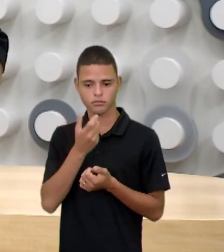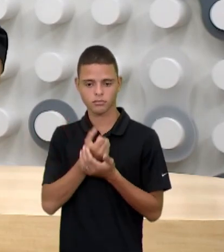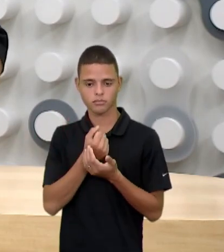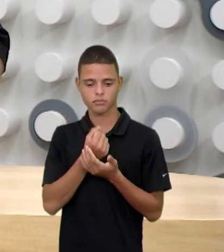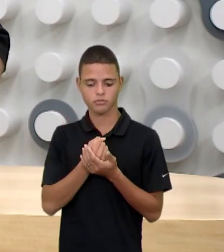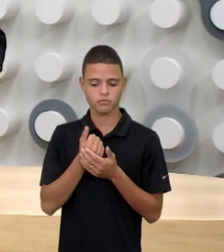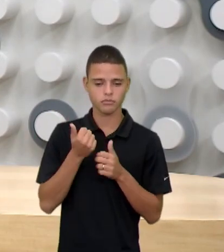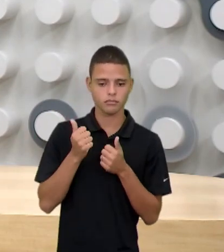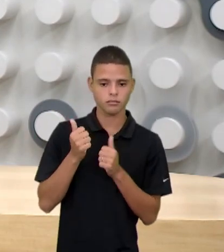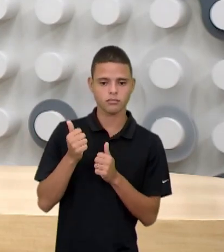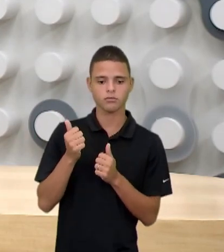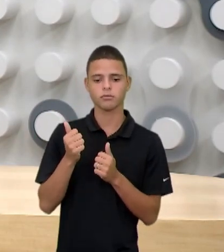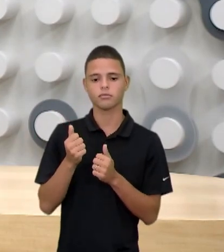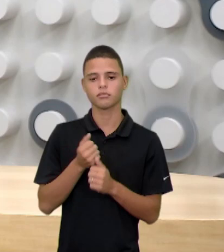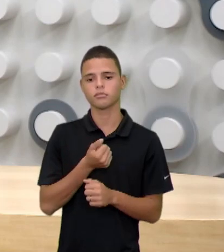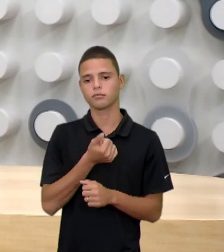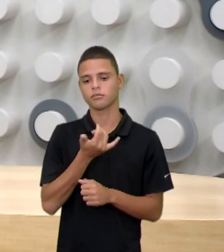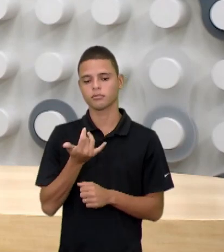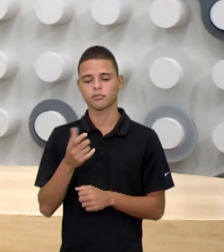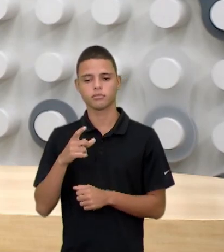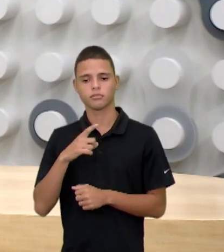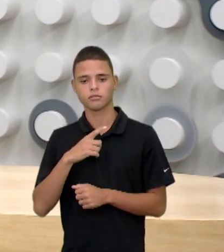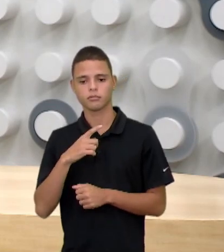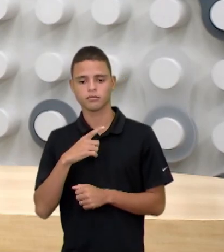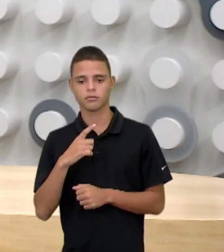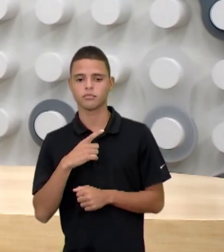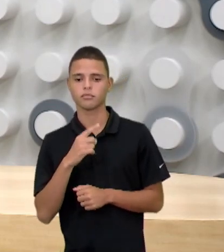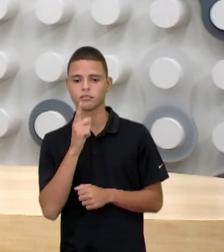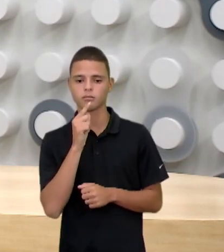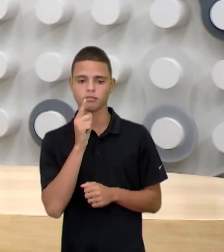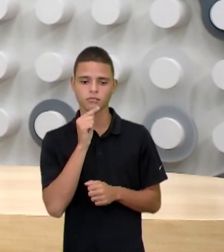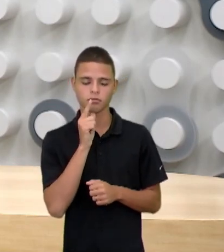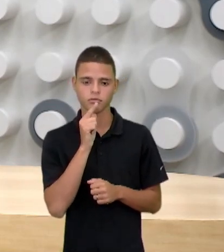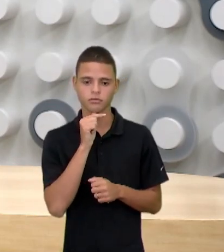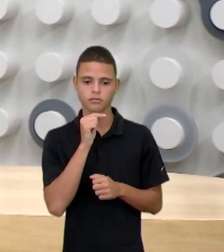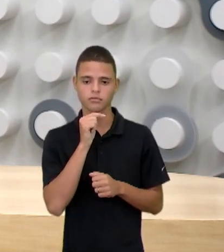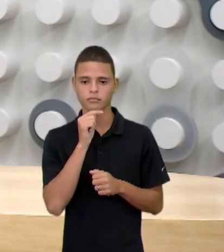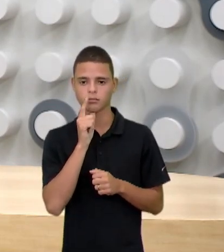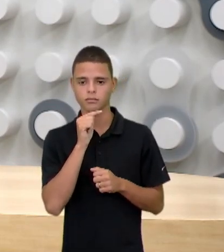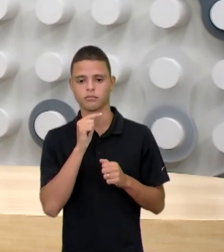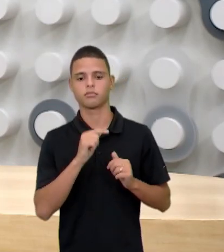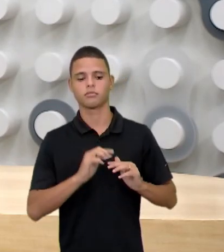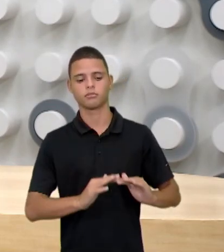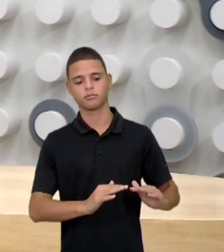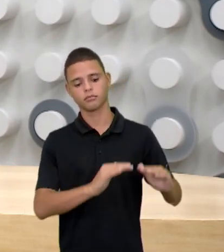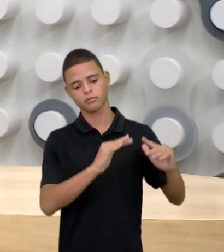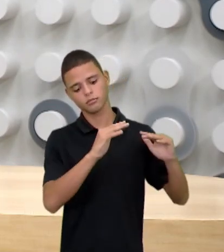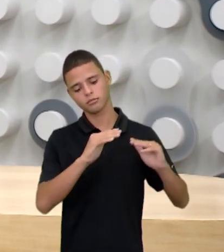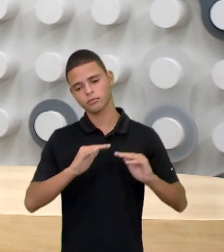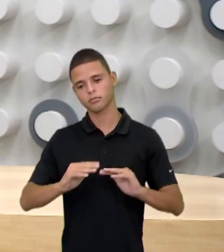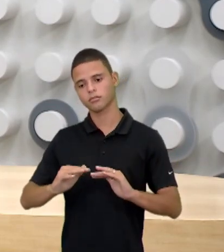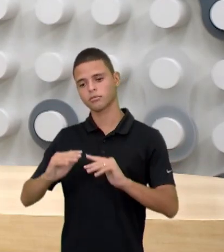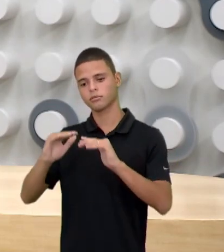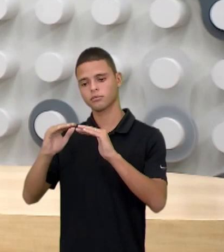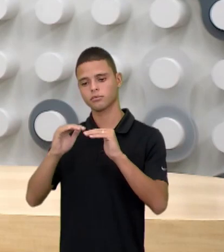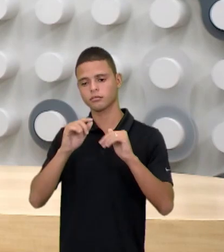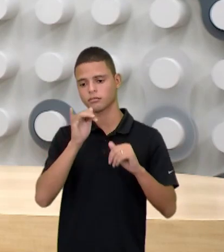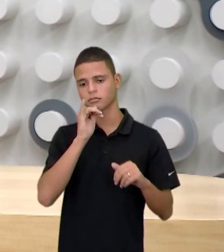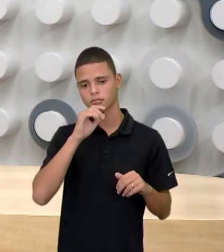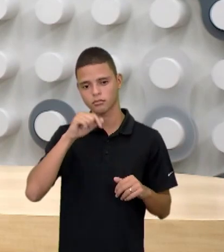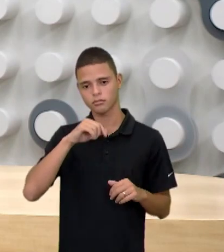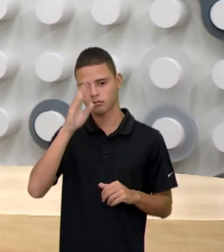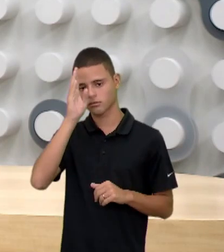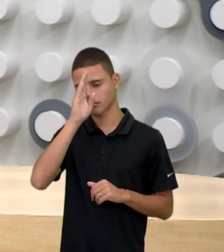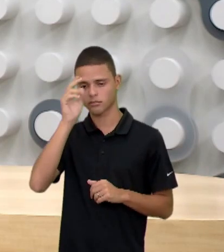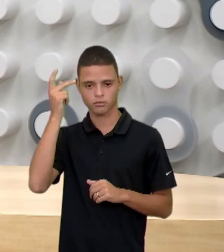né, e acompanharem, né, quanto você tem, né, de quantidade de reserva de água. Aqui em São Paulo, você pode ir